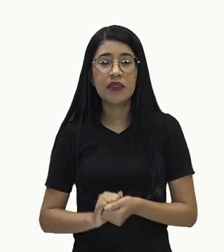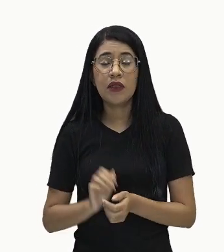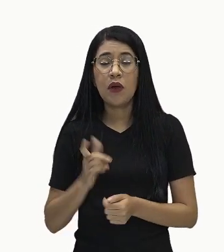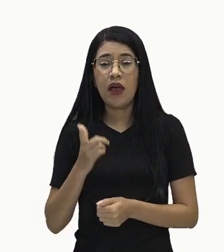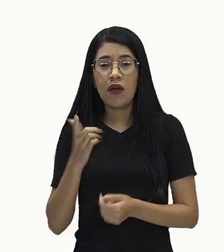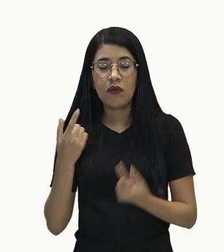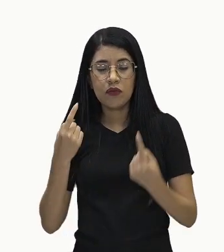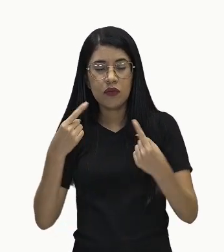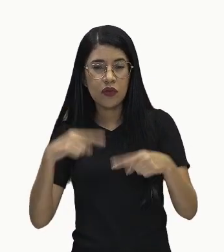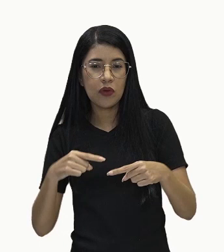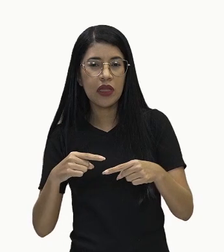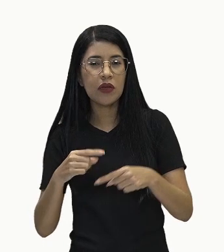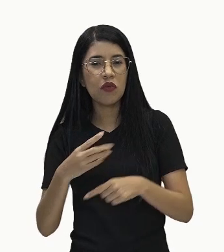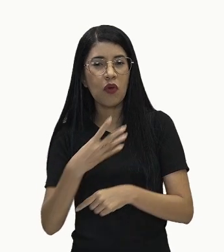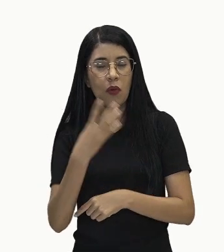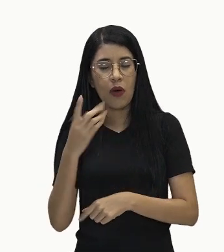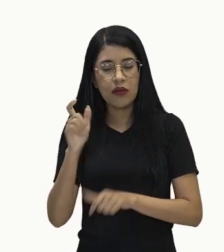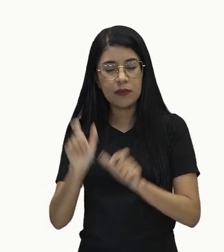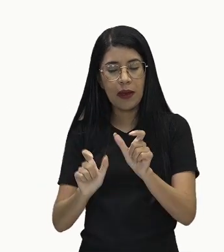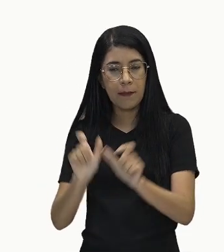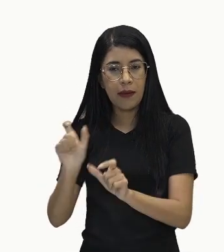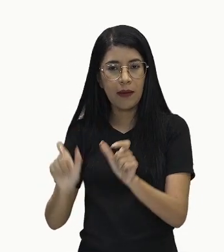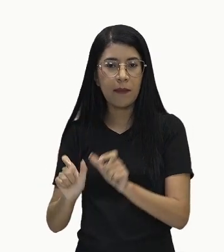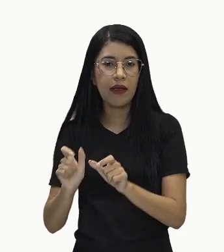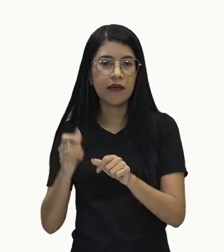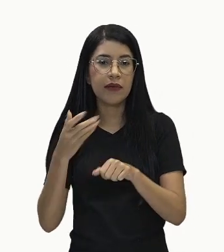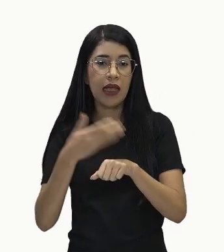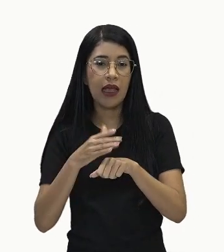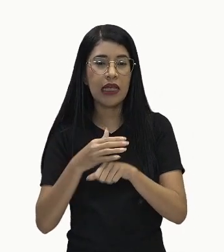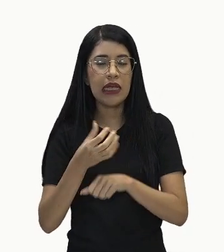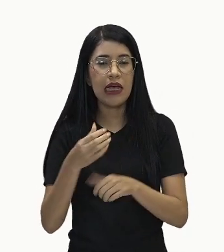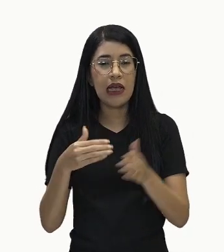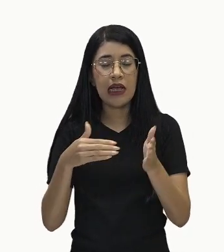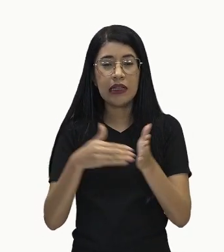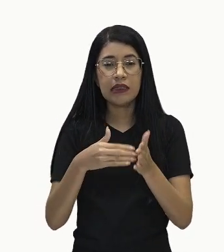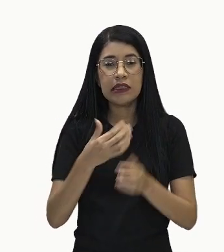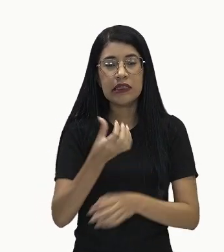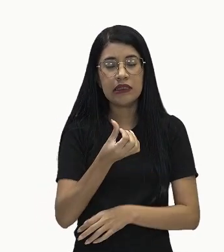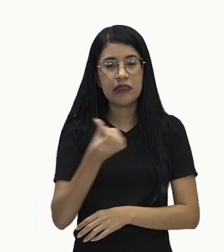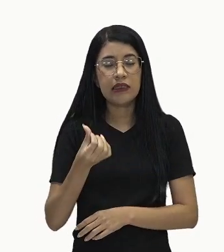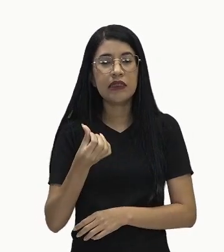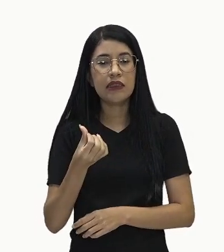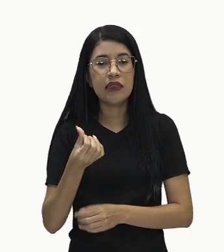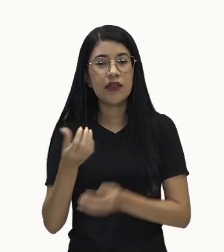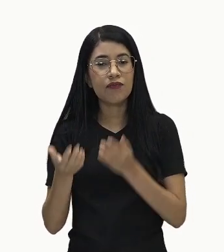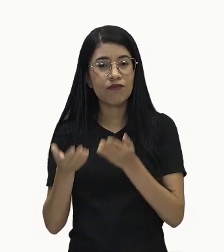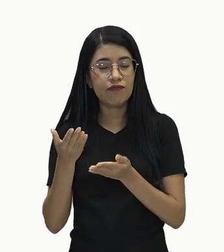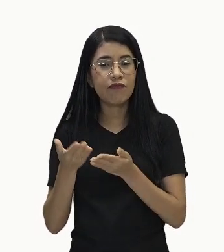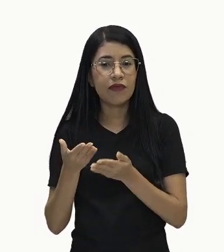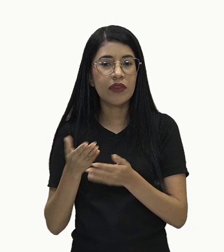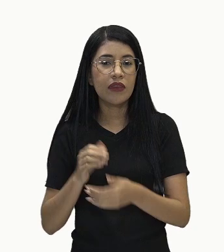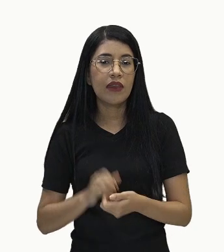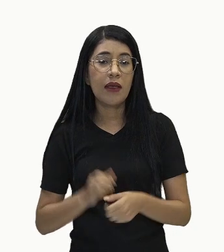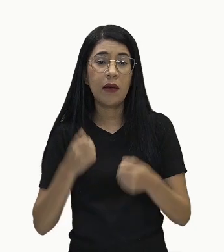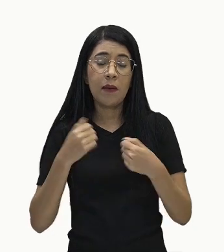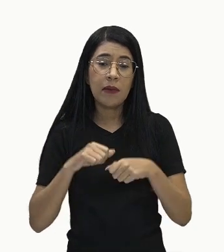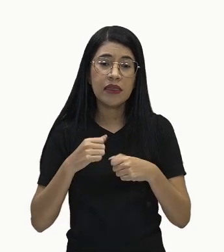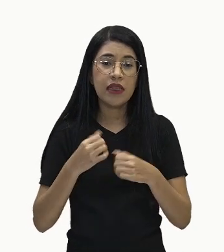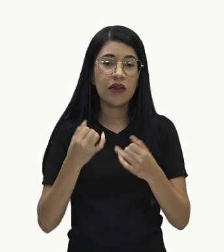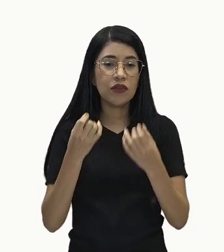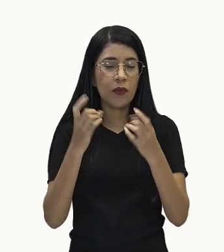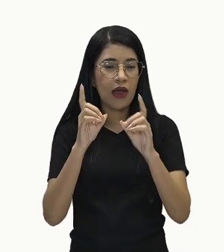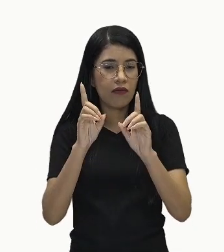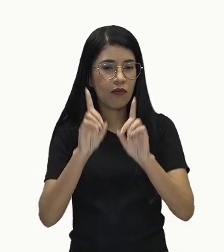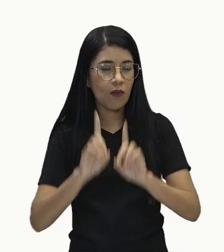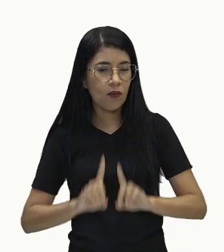de combate. Para participar de um torneio, 4 atletas da categoria de até 66 quilos, peso